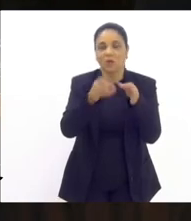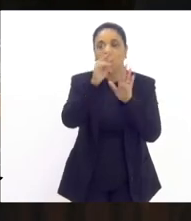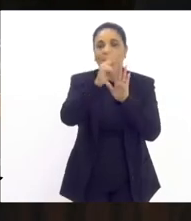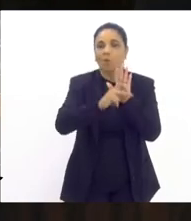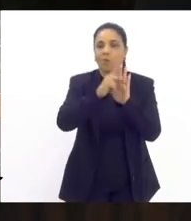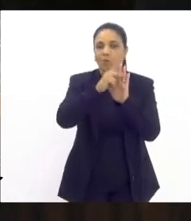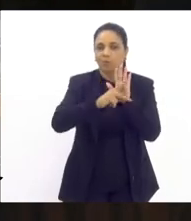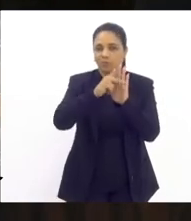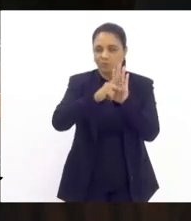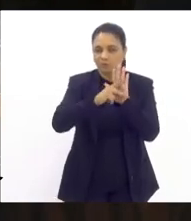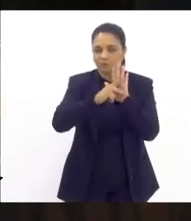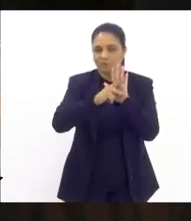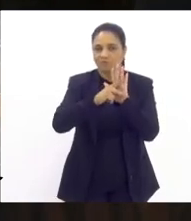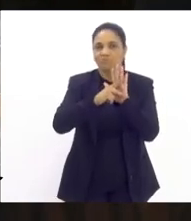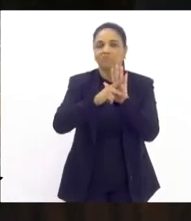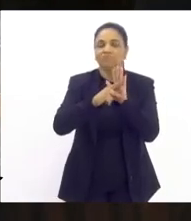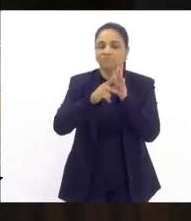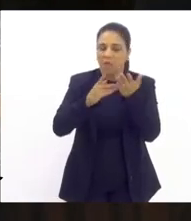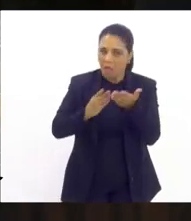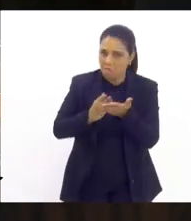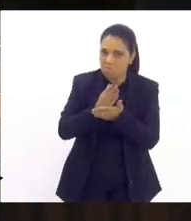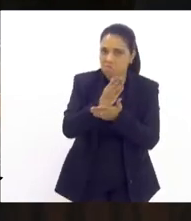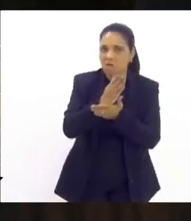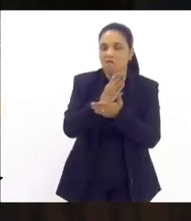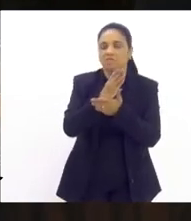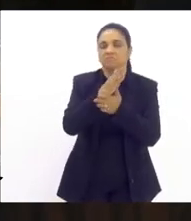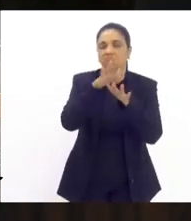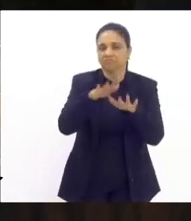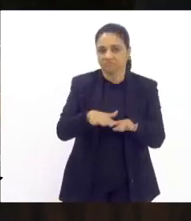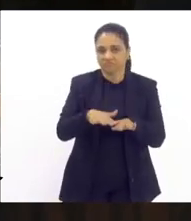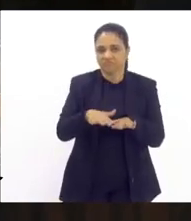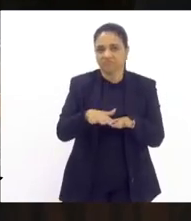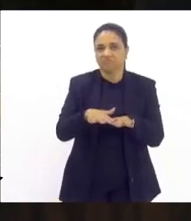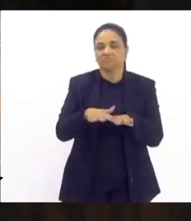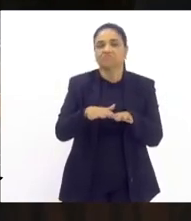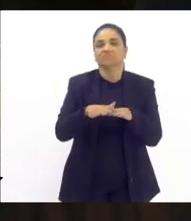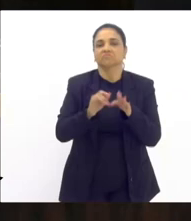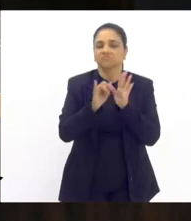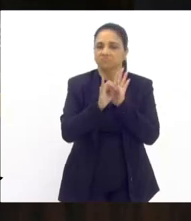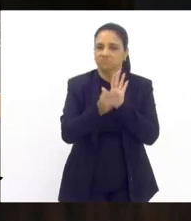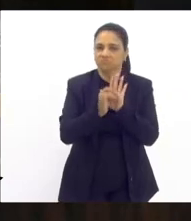projeto senhores Como estão aprovado